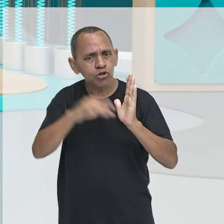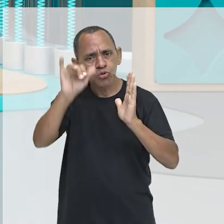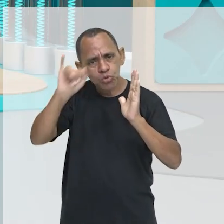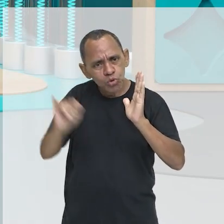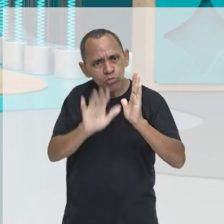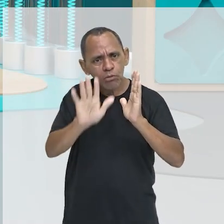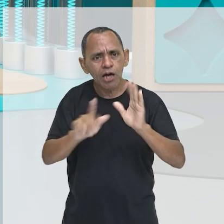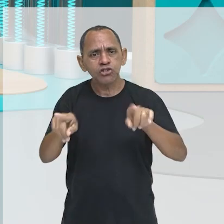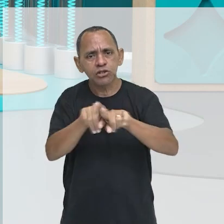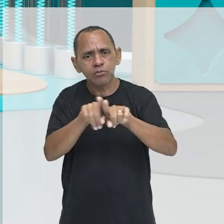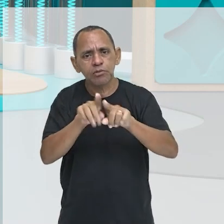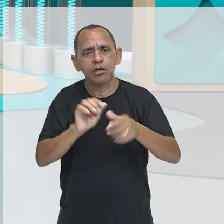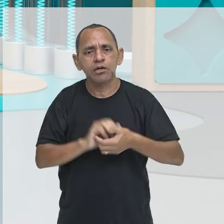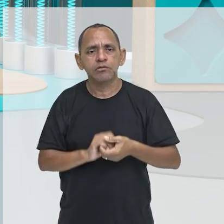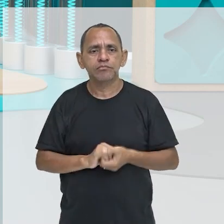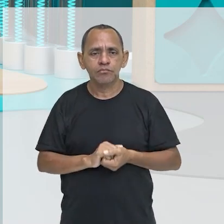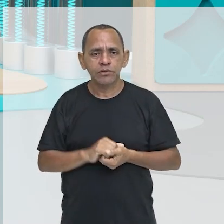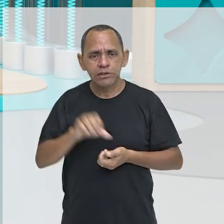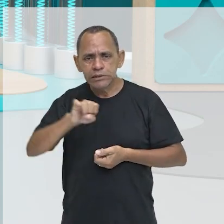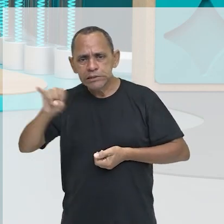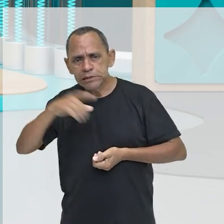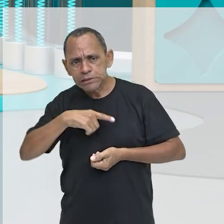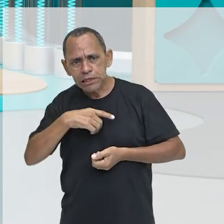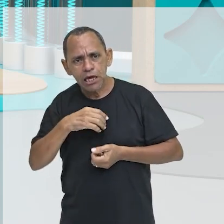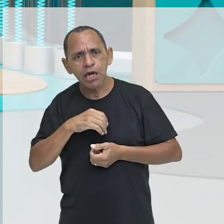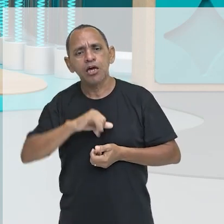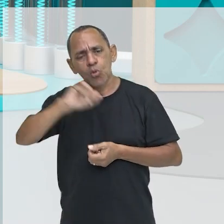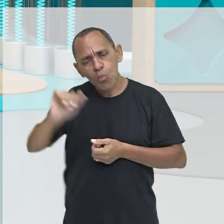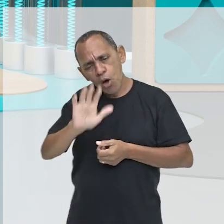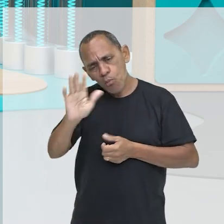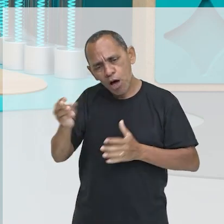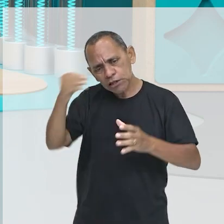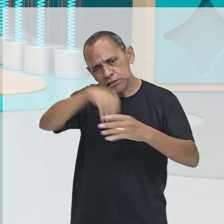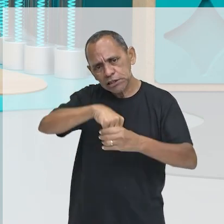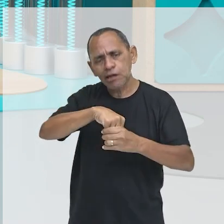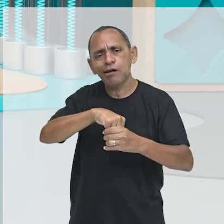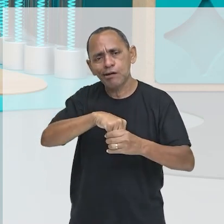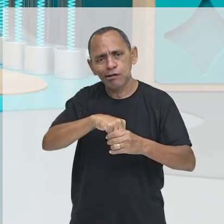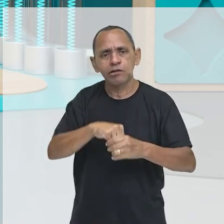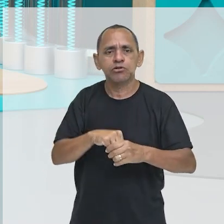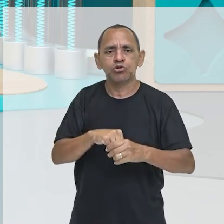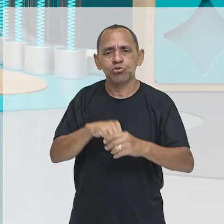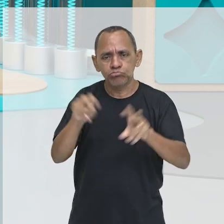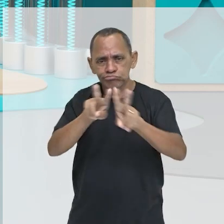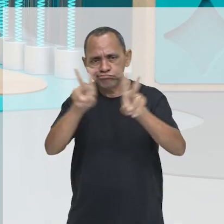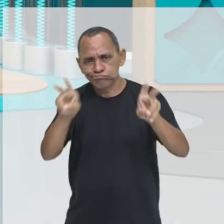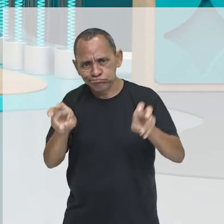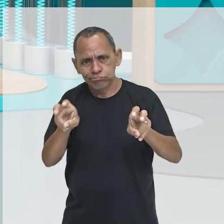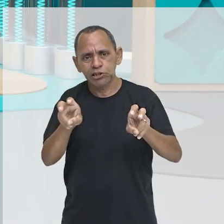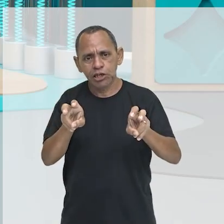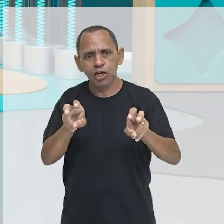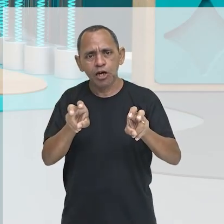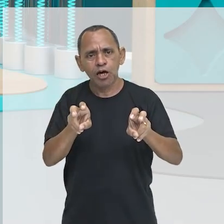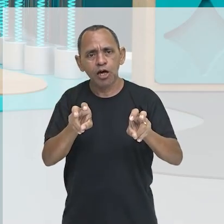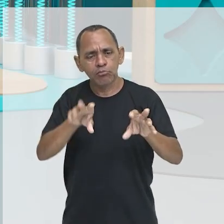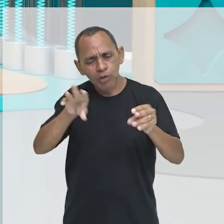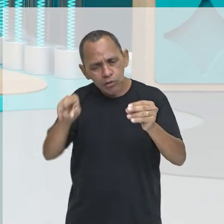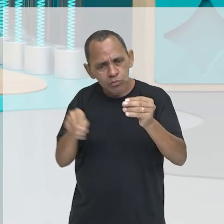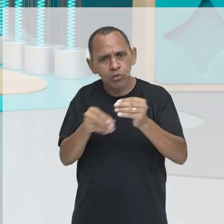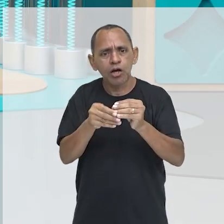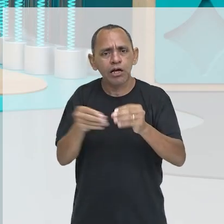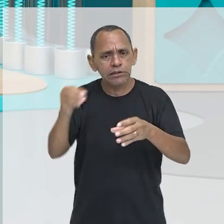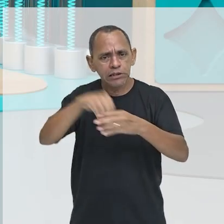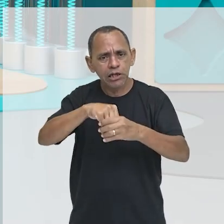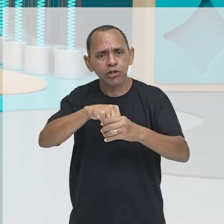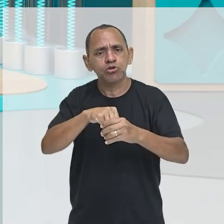toa, Quando você tem uma imagem dentro de uma questão, aquela imagem faz parte desse texto. Se não fizer conexão nenhuma com o texto,